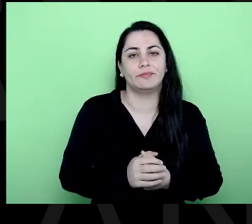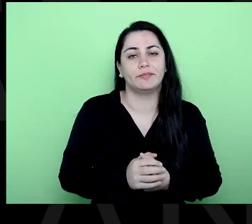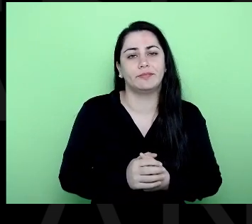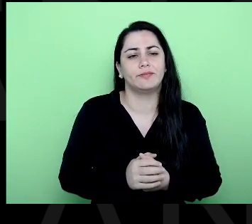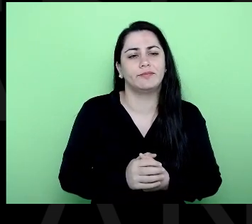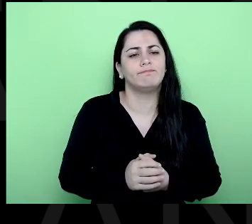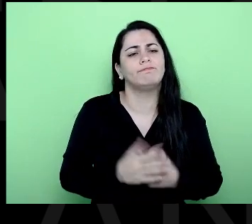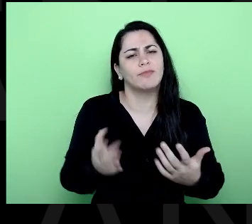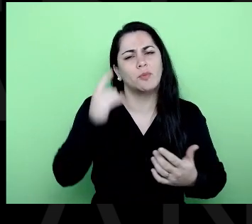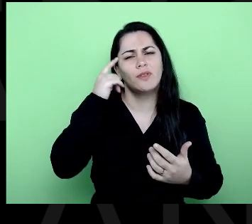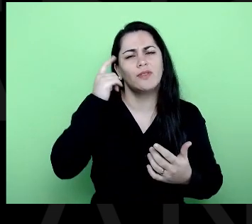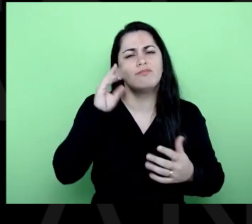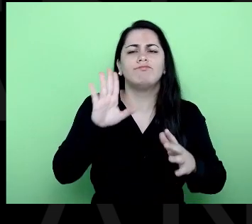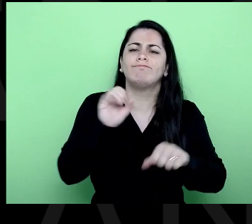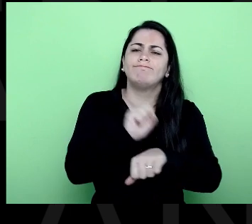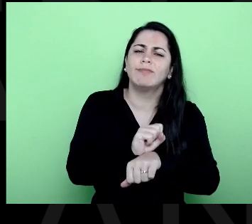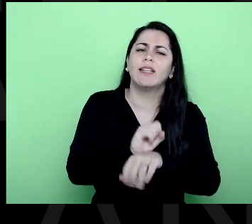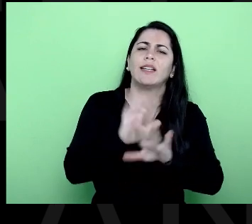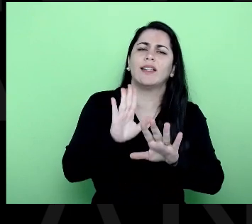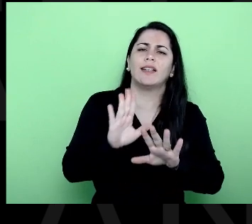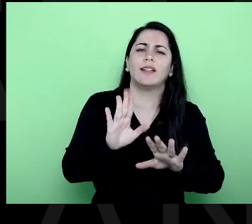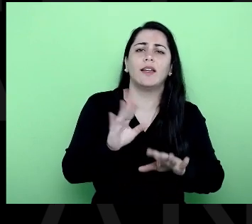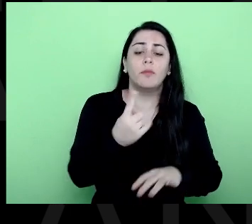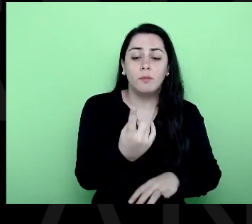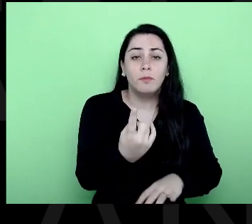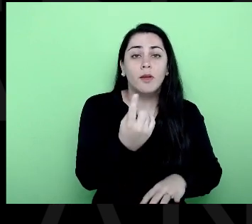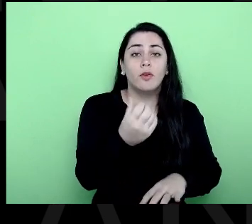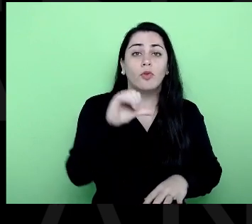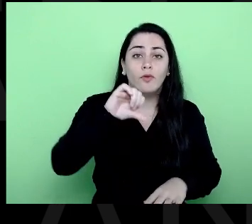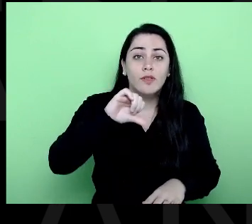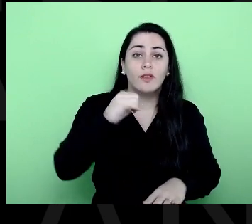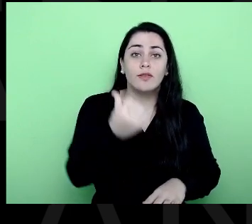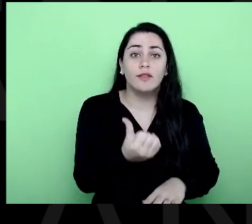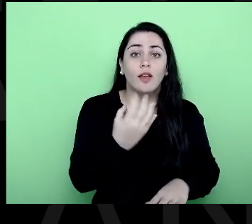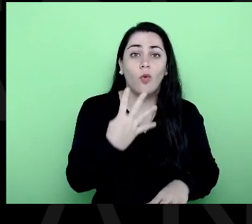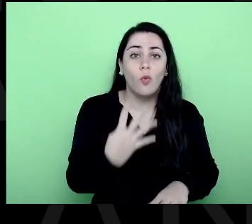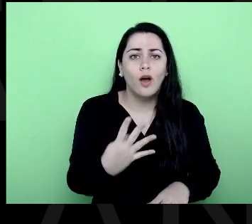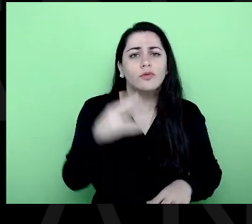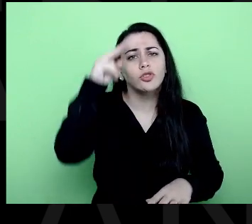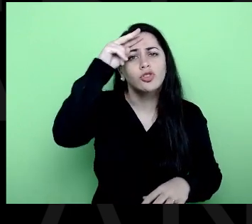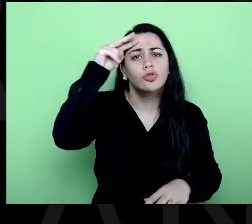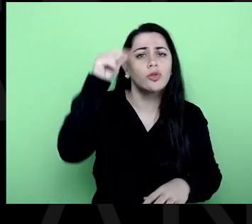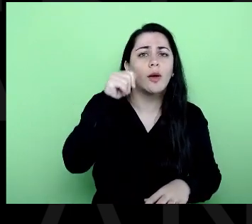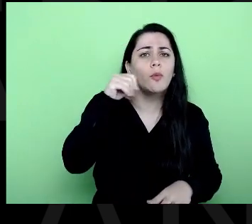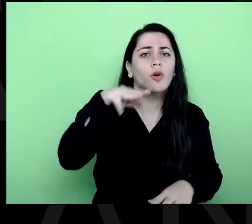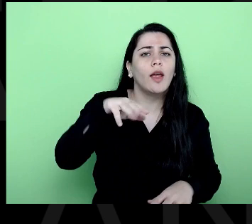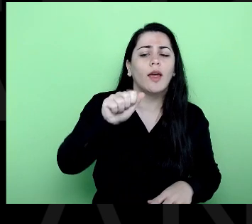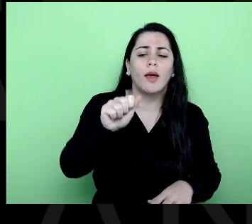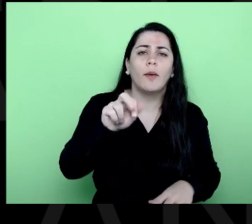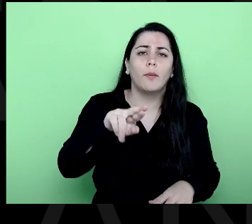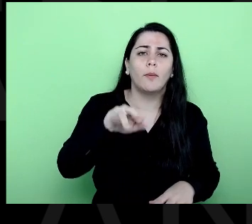opa, peraí, vamos ver. Esse pessoal, depois de 64, a história da Maria Tereza Goulart terminou em